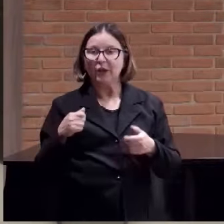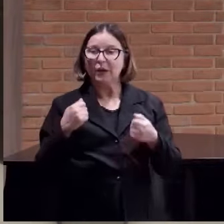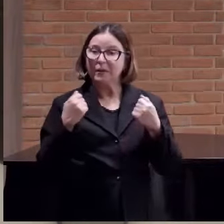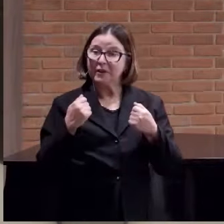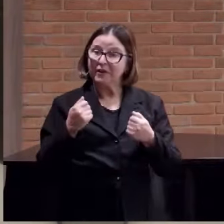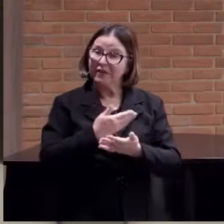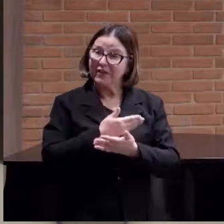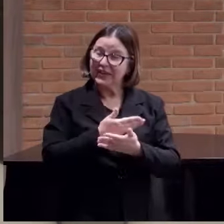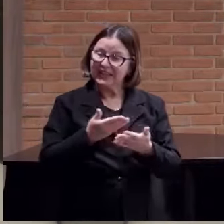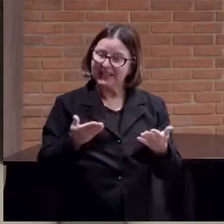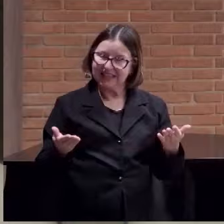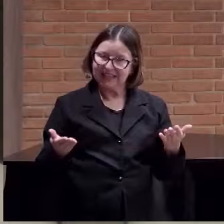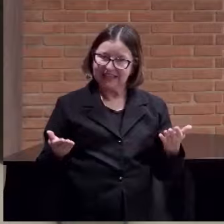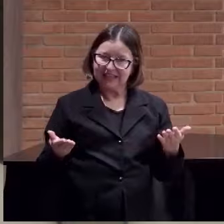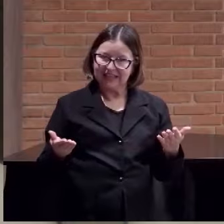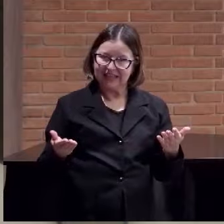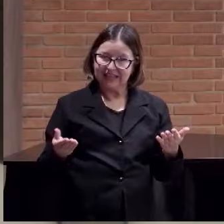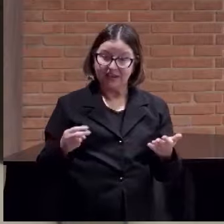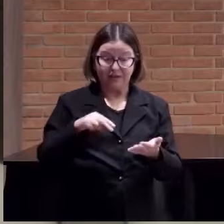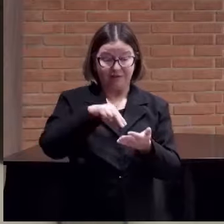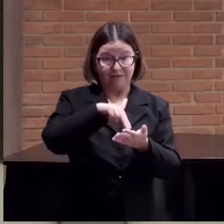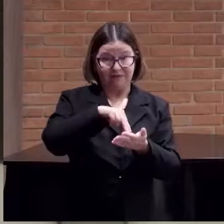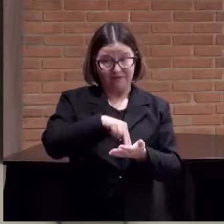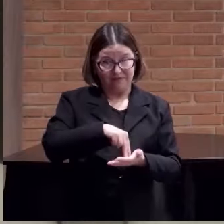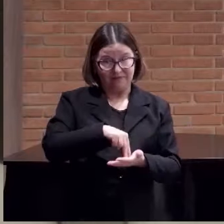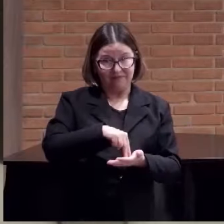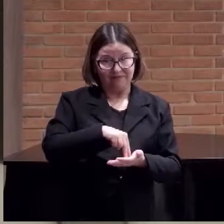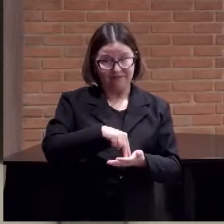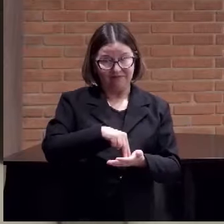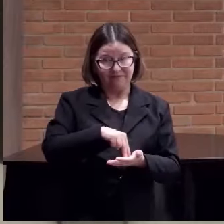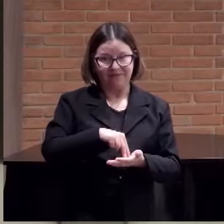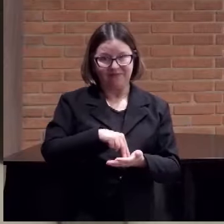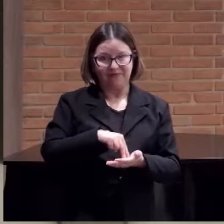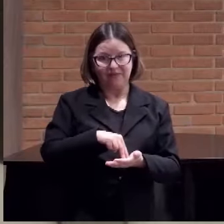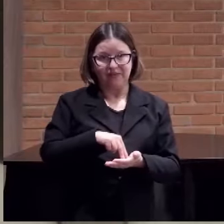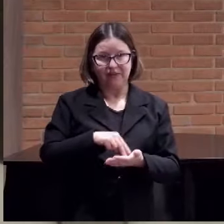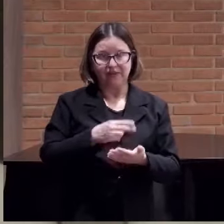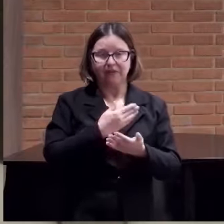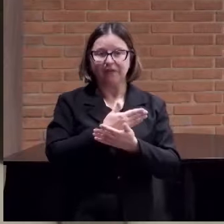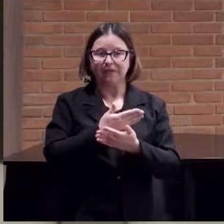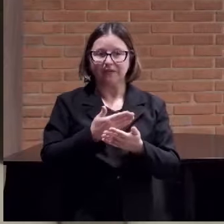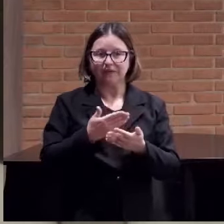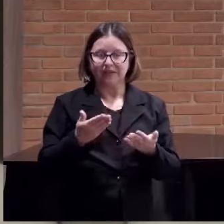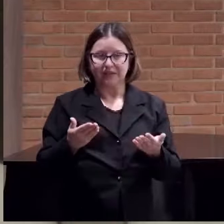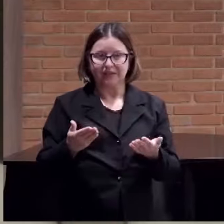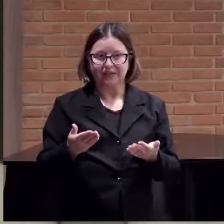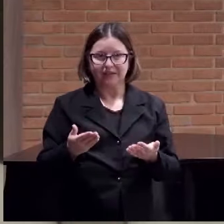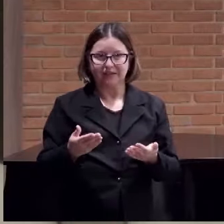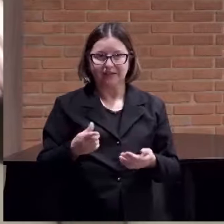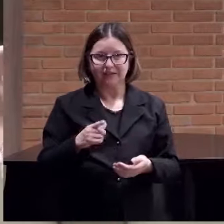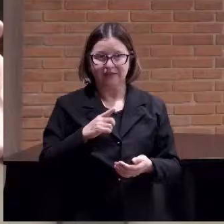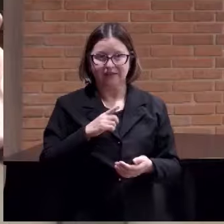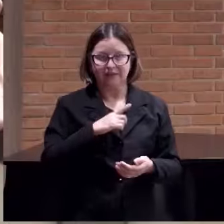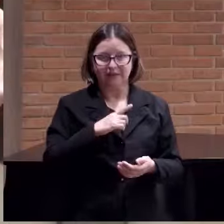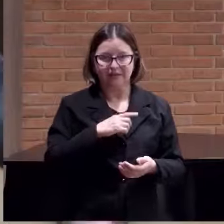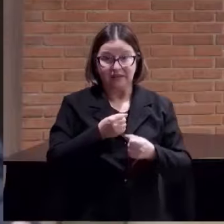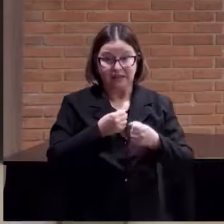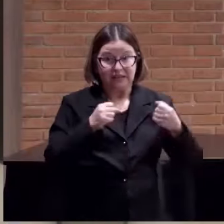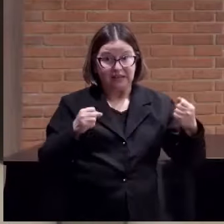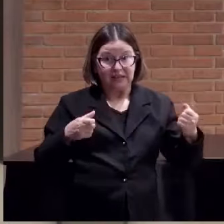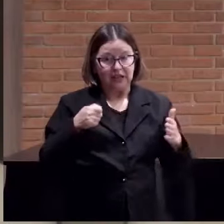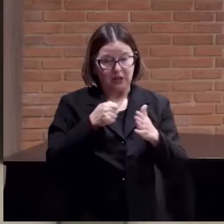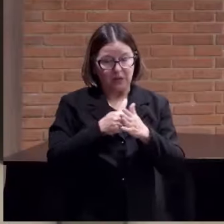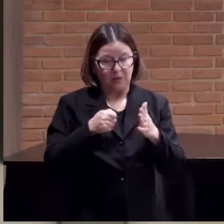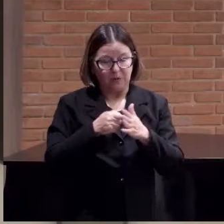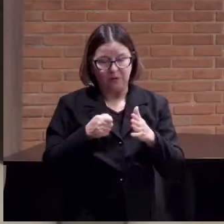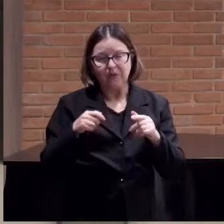vocês estejam afirmados de que vão ter uma grande luta neste